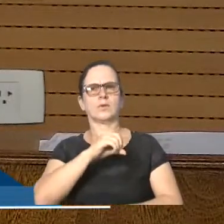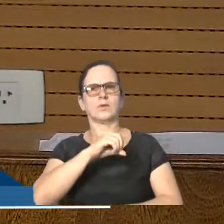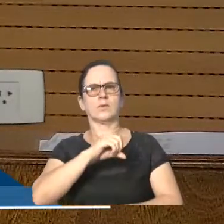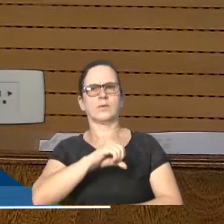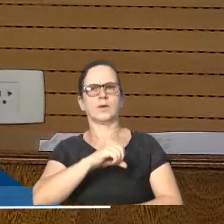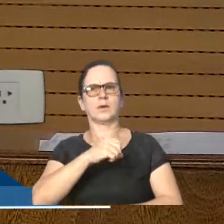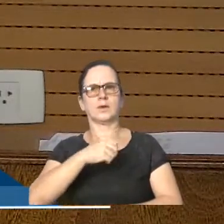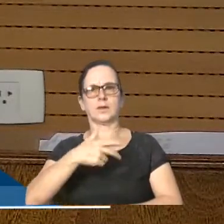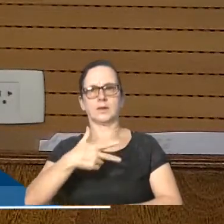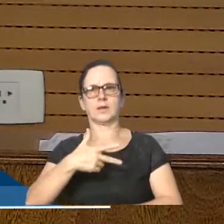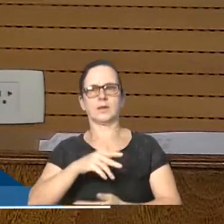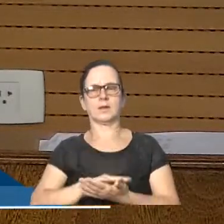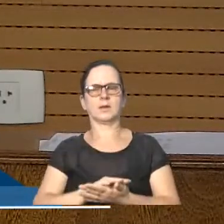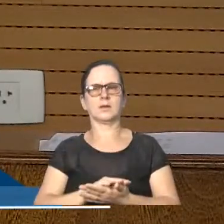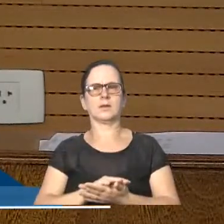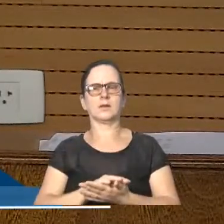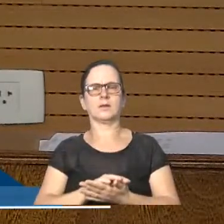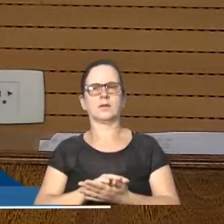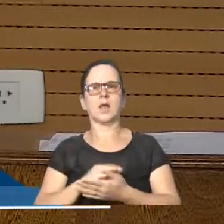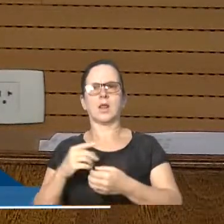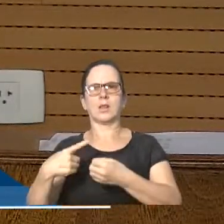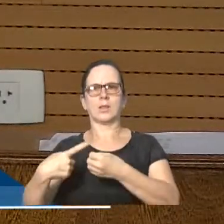8.742/1993, compete aos municípios